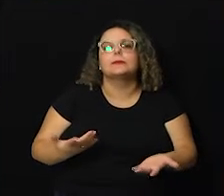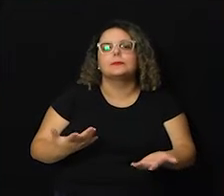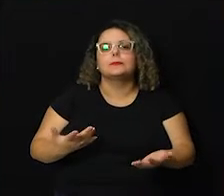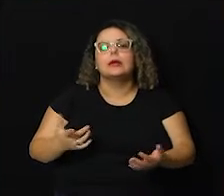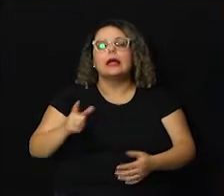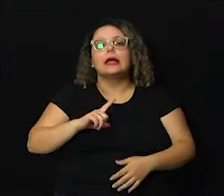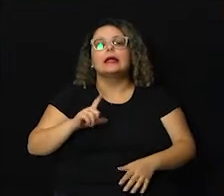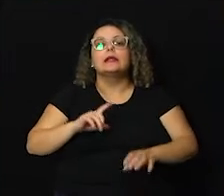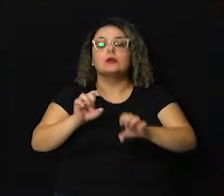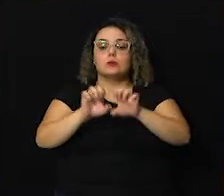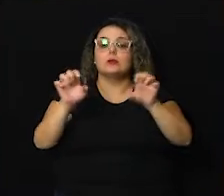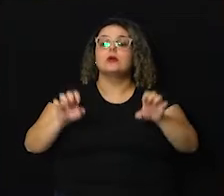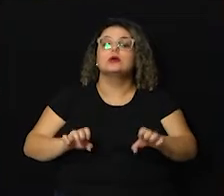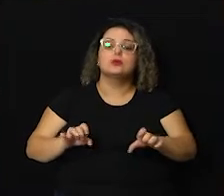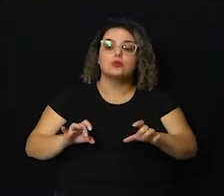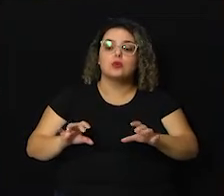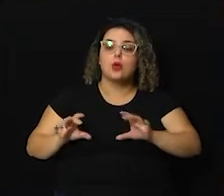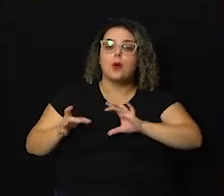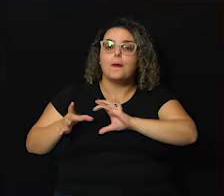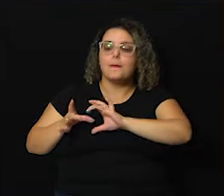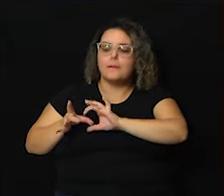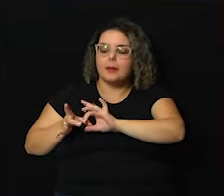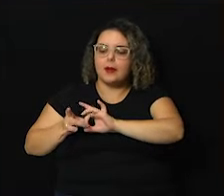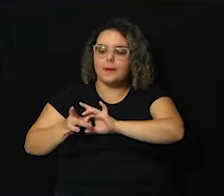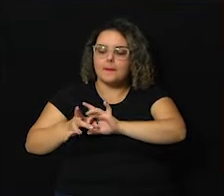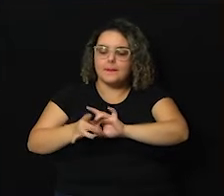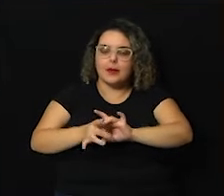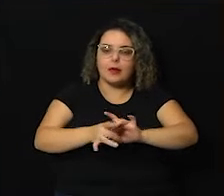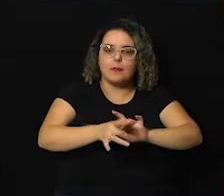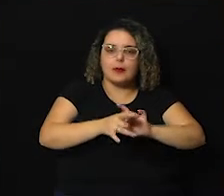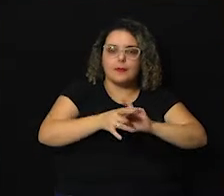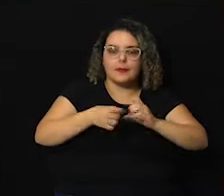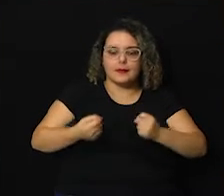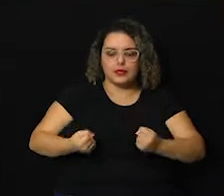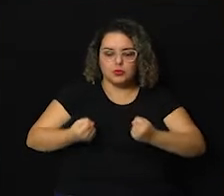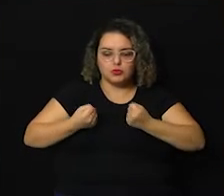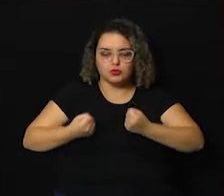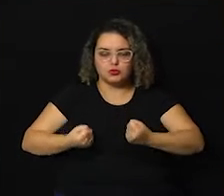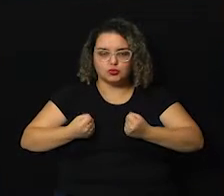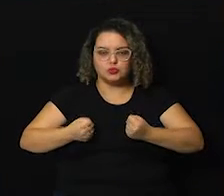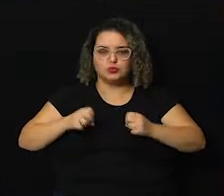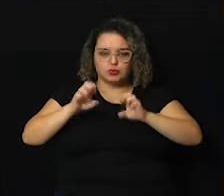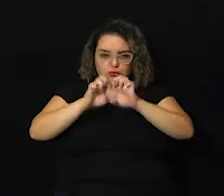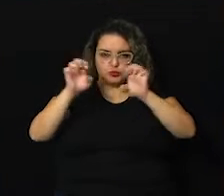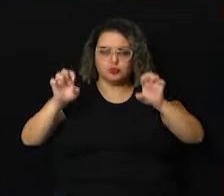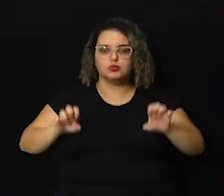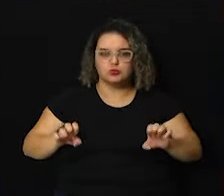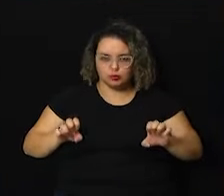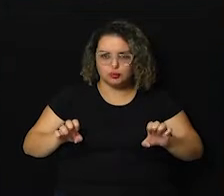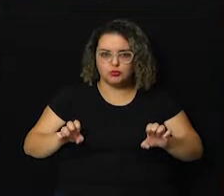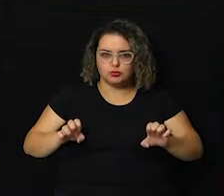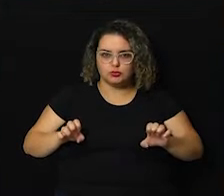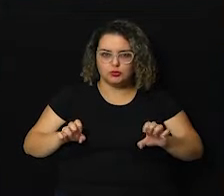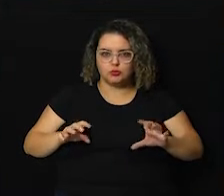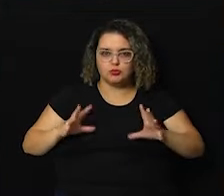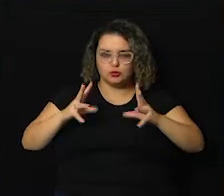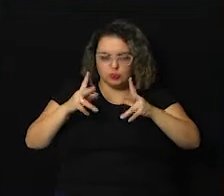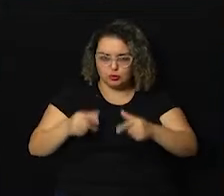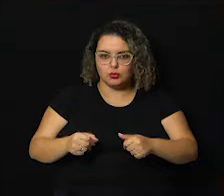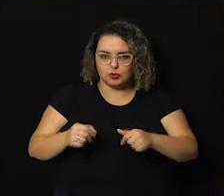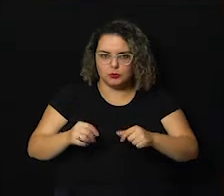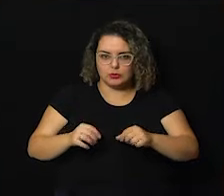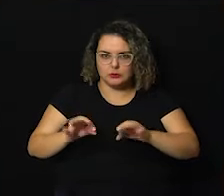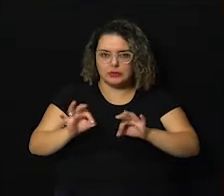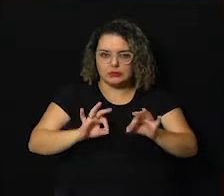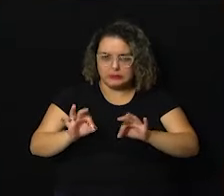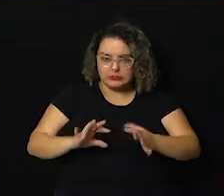estrutura, vamos dizer, conectiva, um tecido de sustentação dessa estrutura funcional do